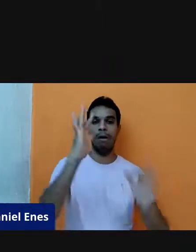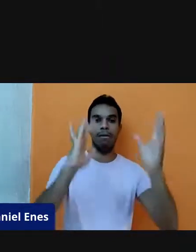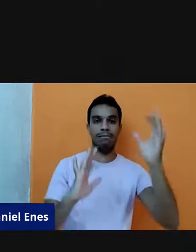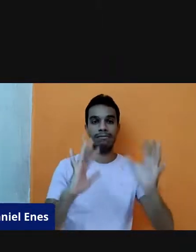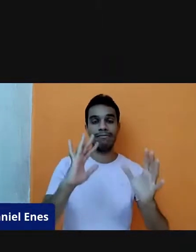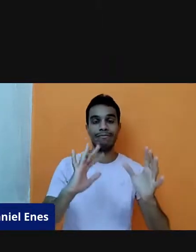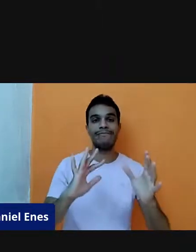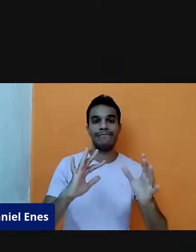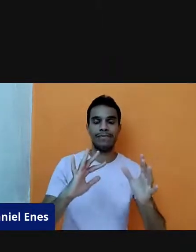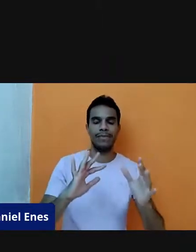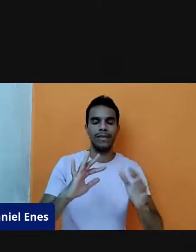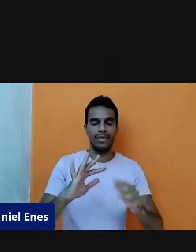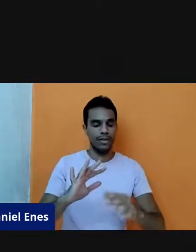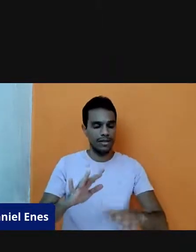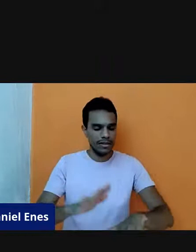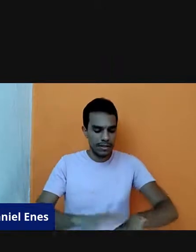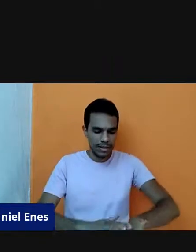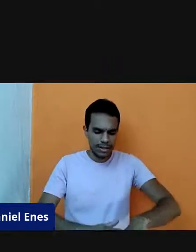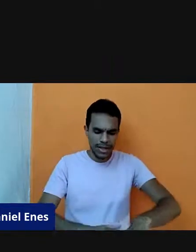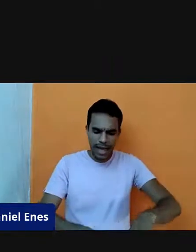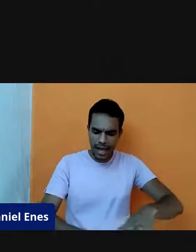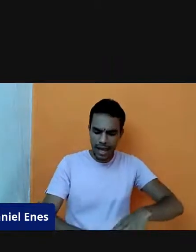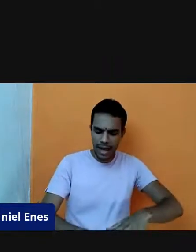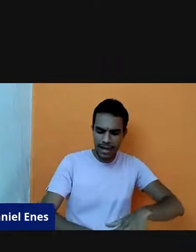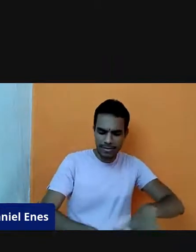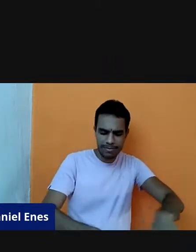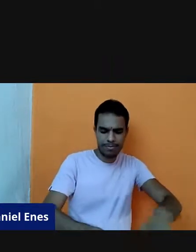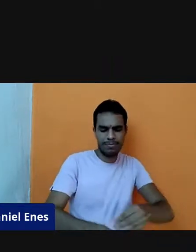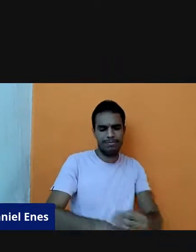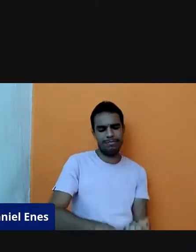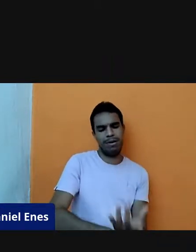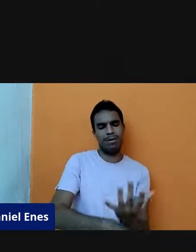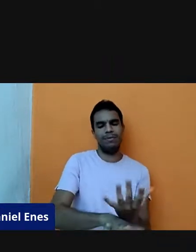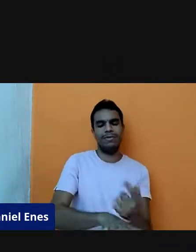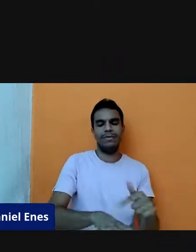Graves queimaduras na sua mão direita.